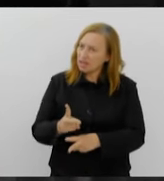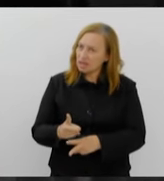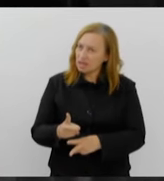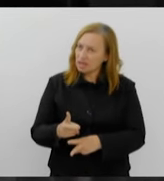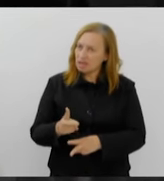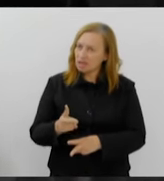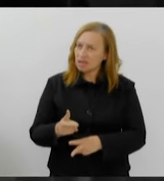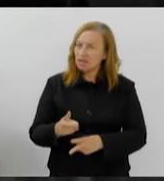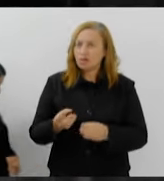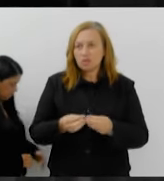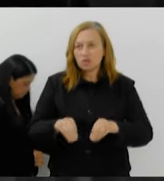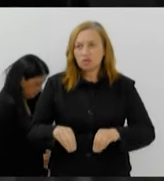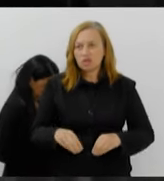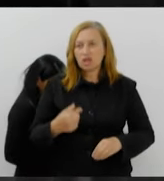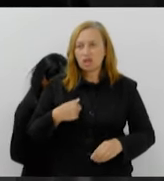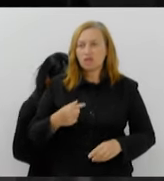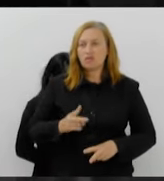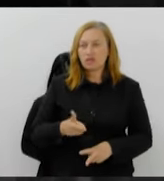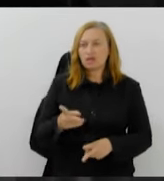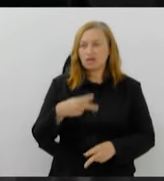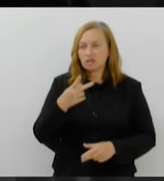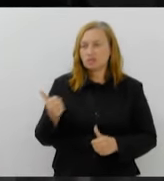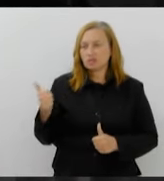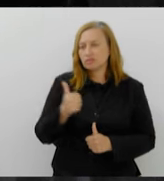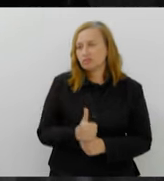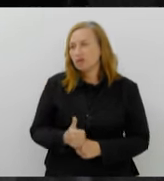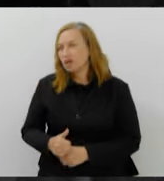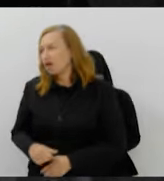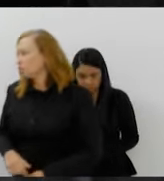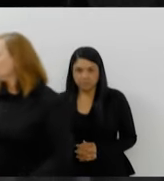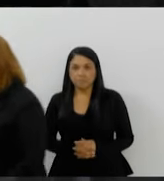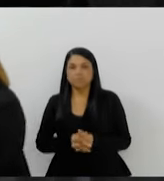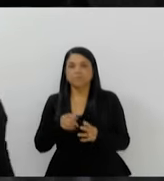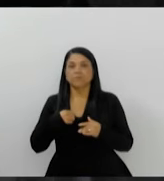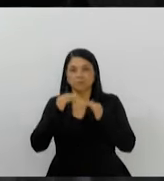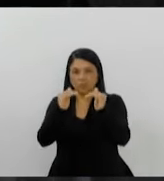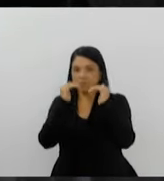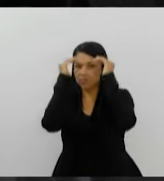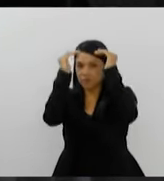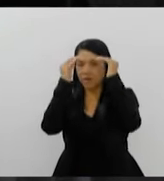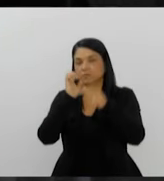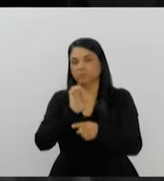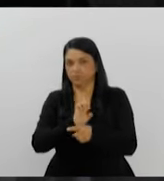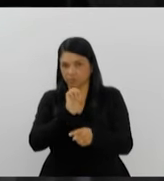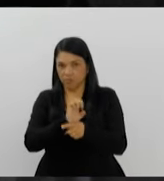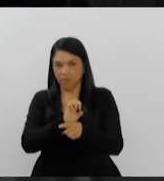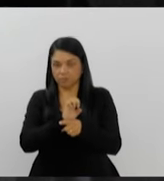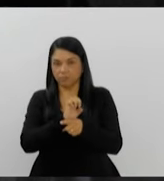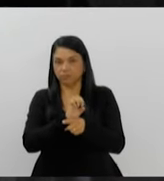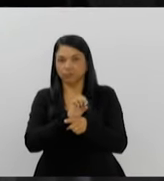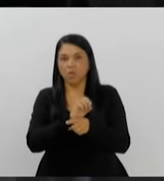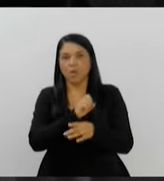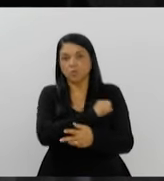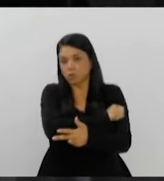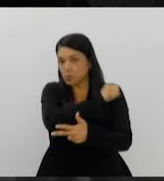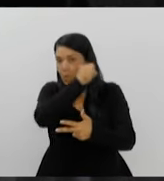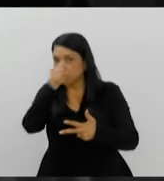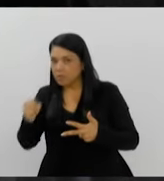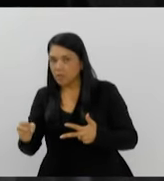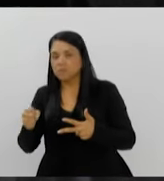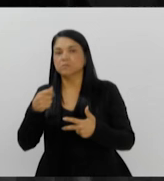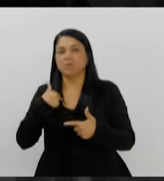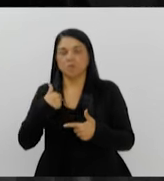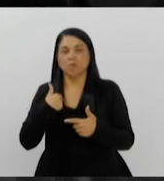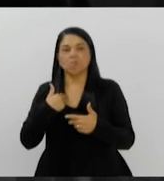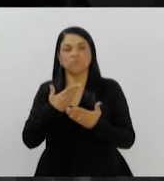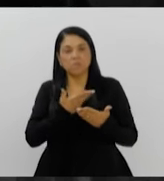e eu levarei a todas as autoridades desse estado levarei esse caso a toda esfera possível como eu fui o primeiro a